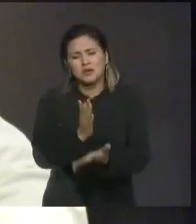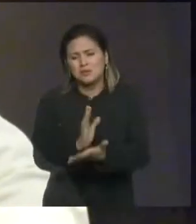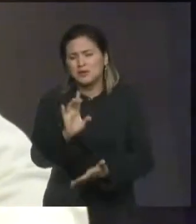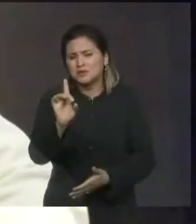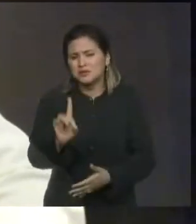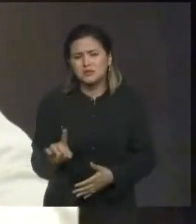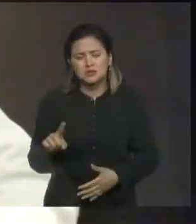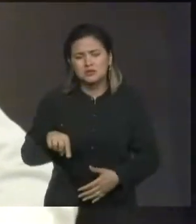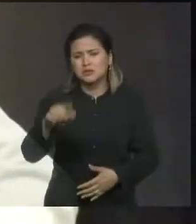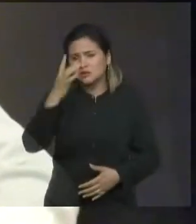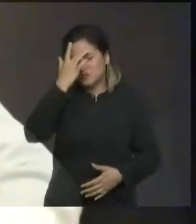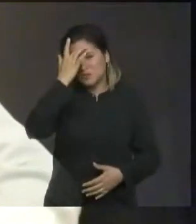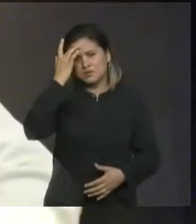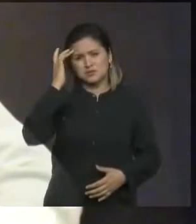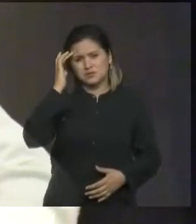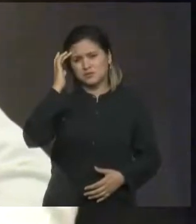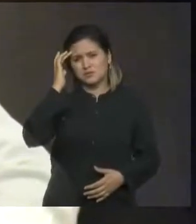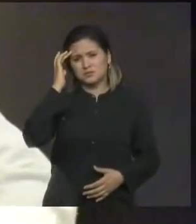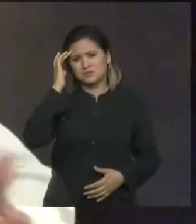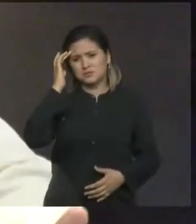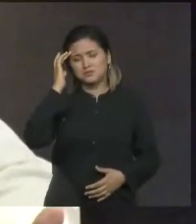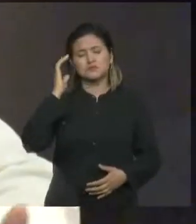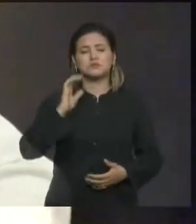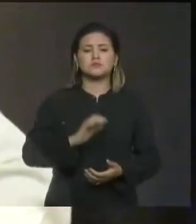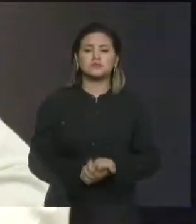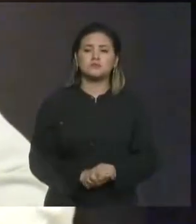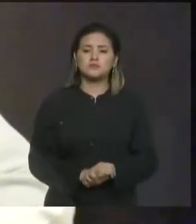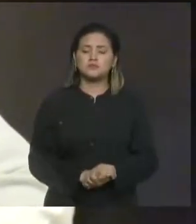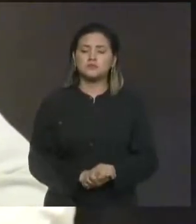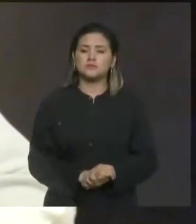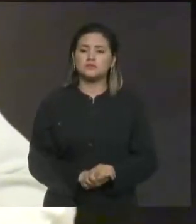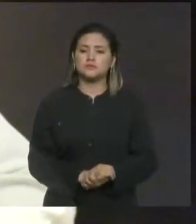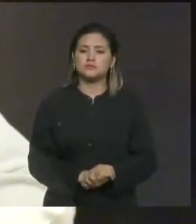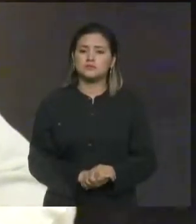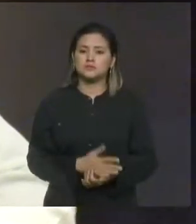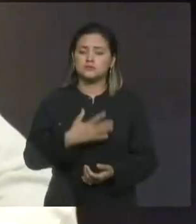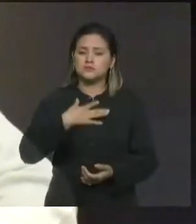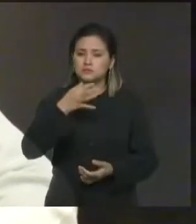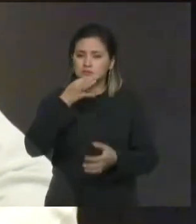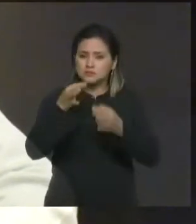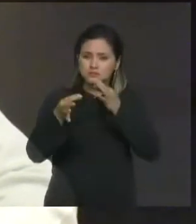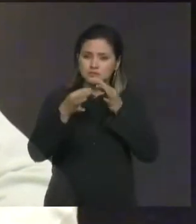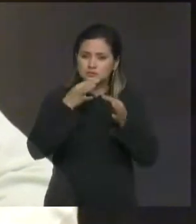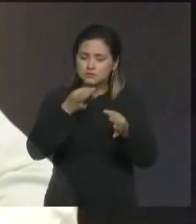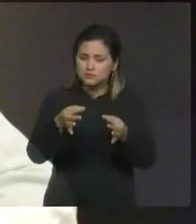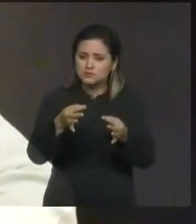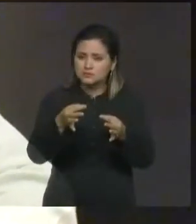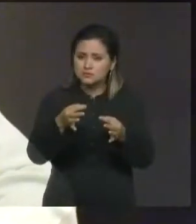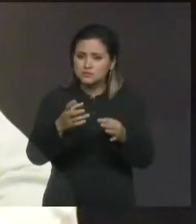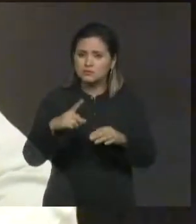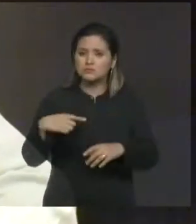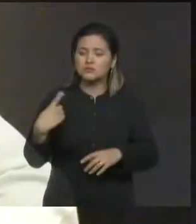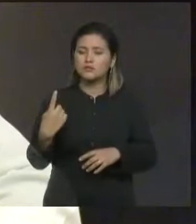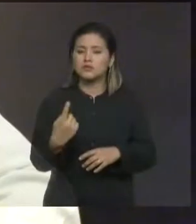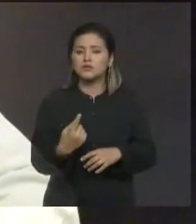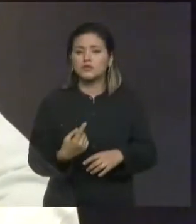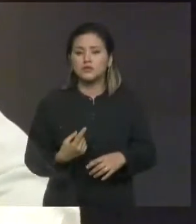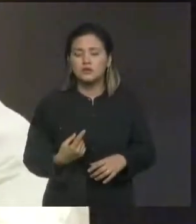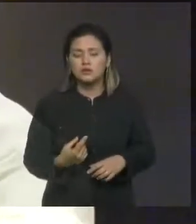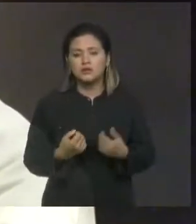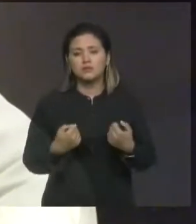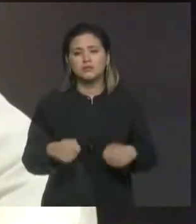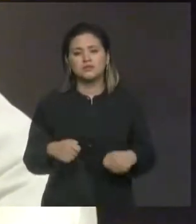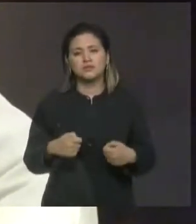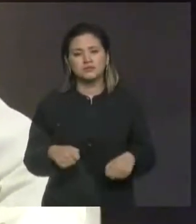nessa fase, de terem um atendimento. O que eu queria sugerir? que efetivamente a gente encontre uma solução